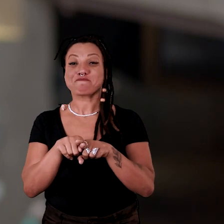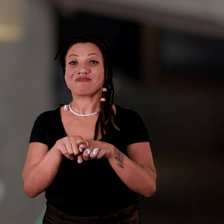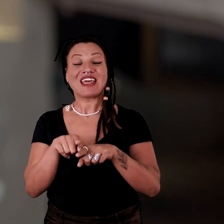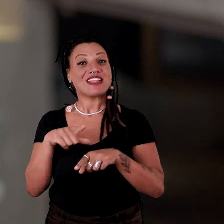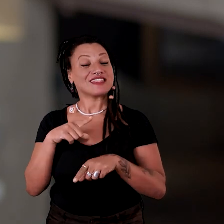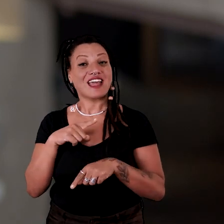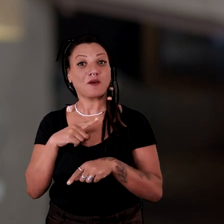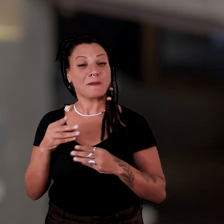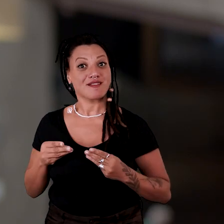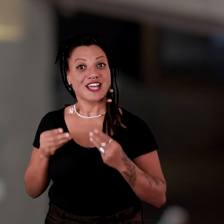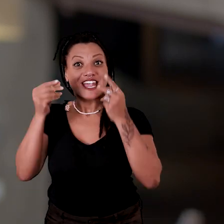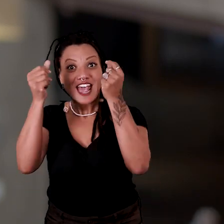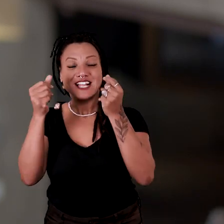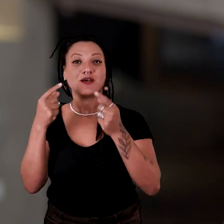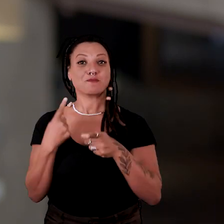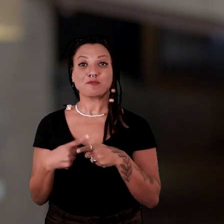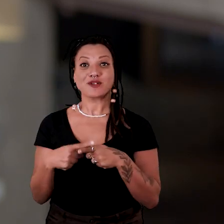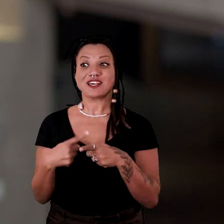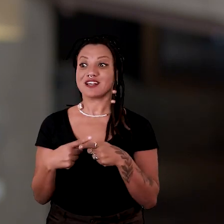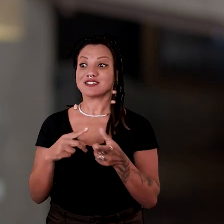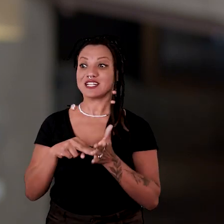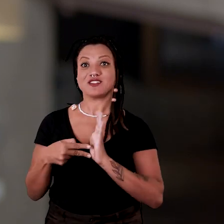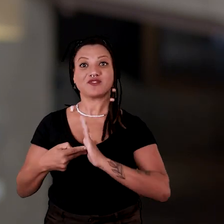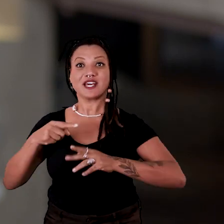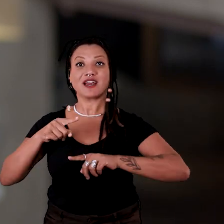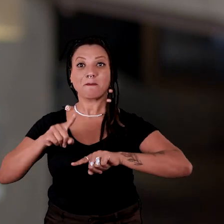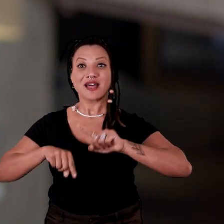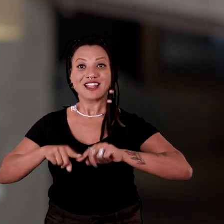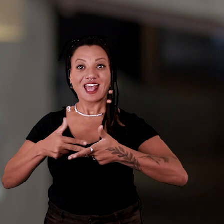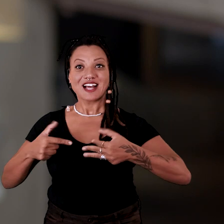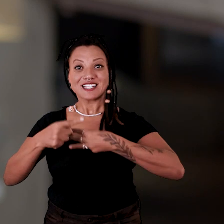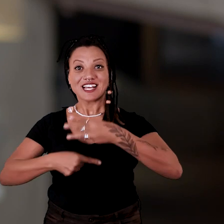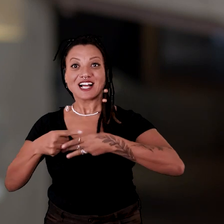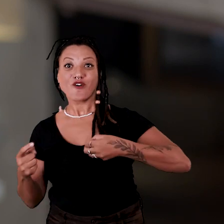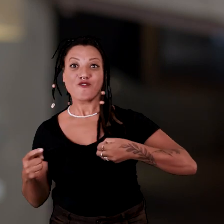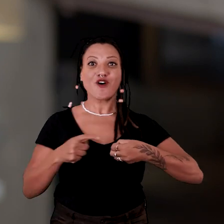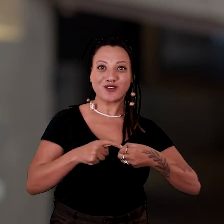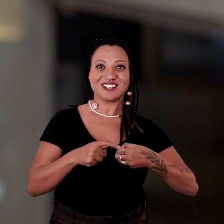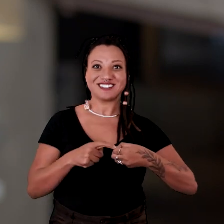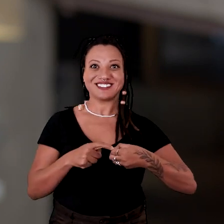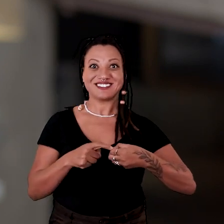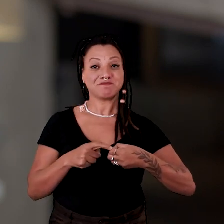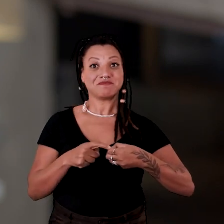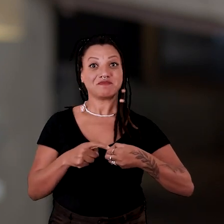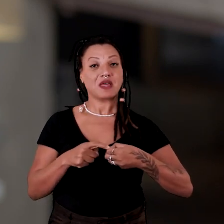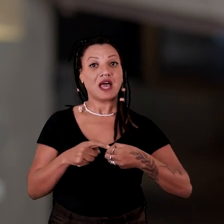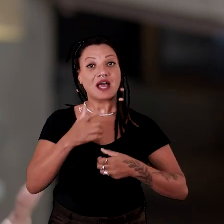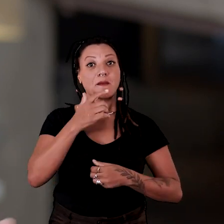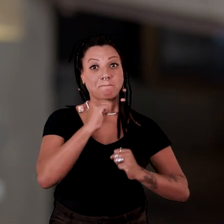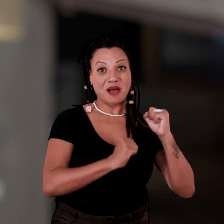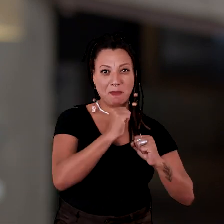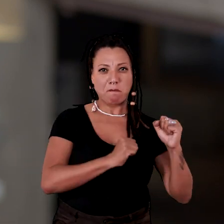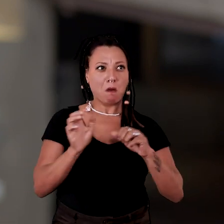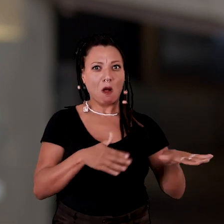de trabalho muito mais objetivo e simples e que incorpora as técnicas de catadores avulsos e que trabalham